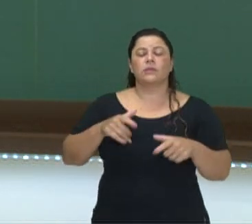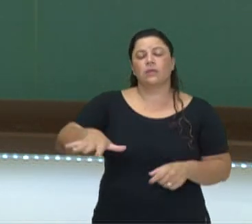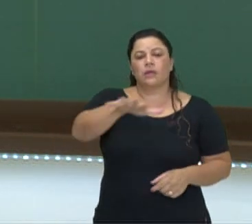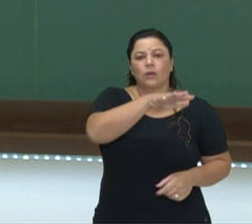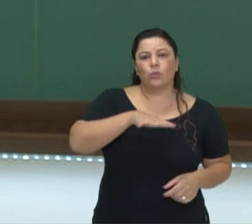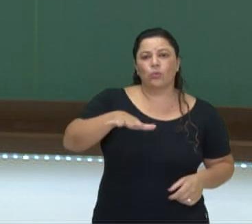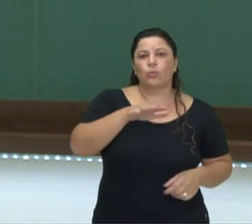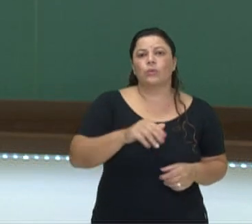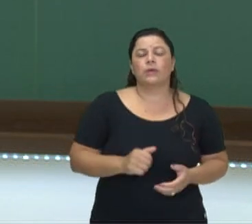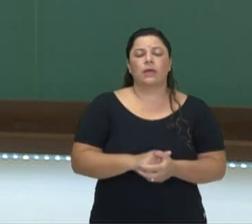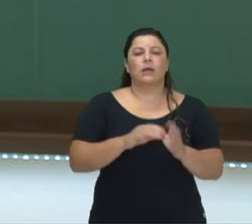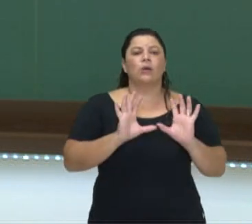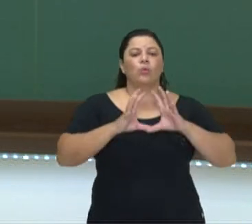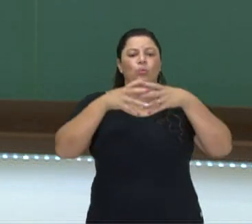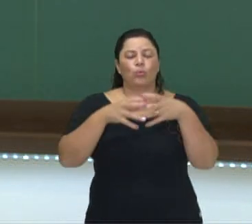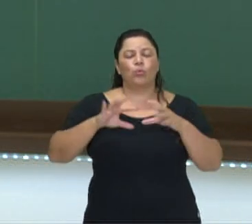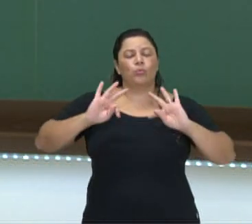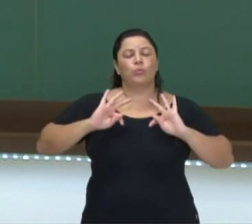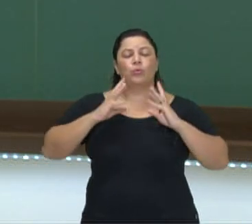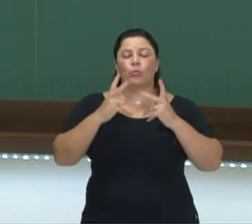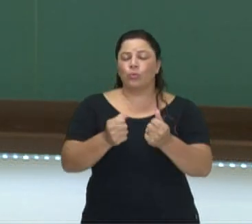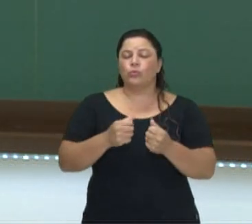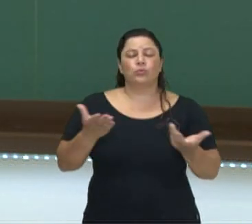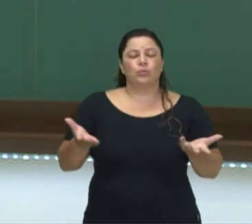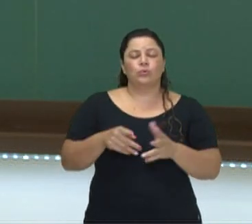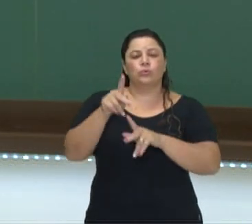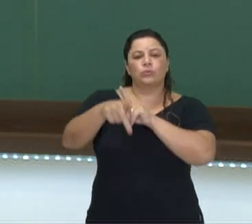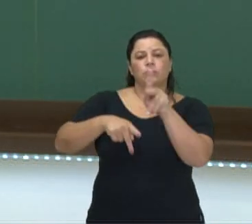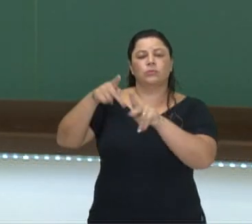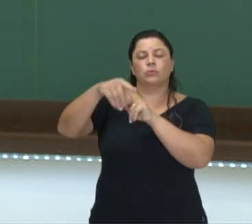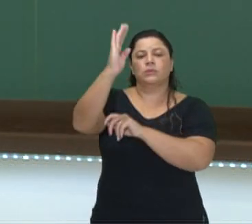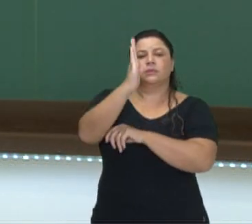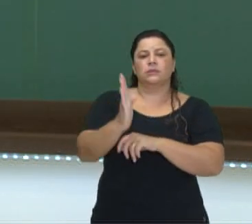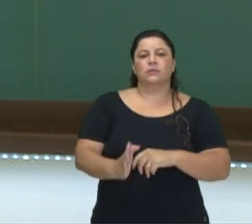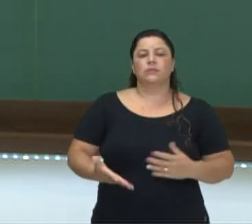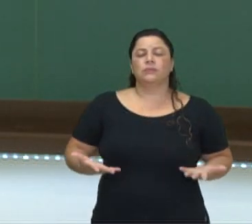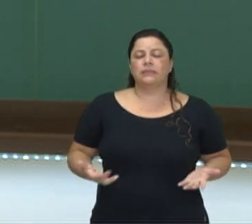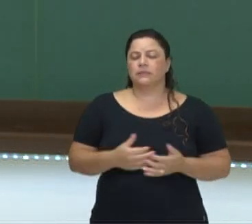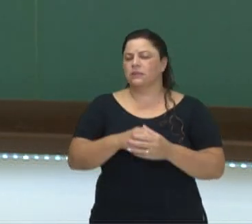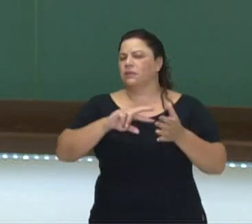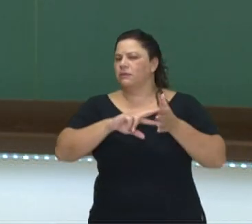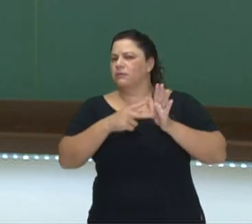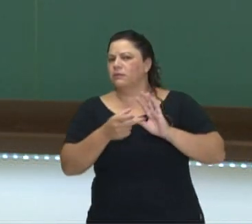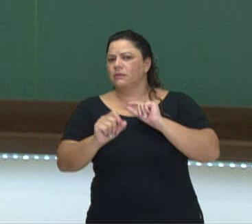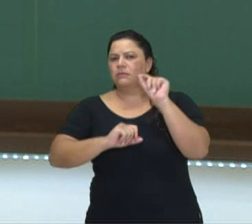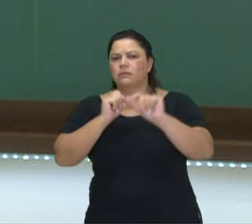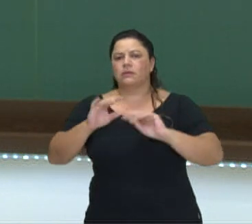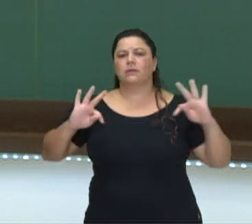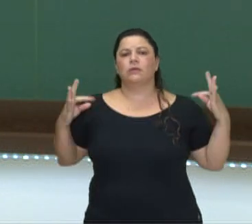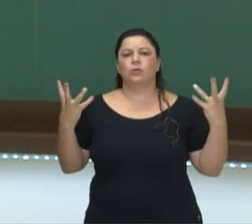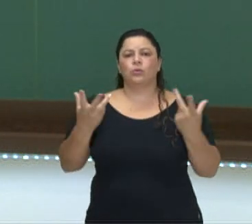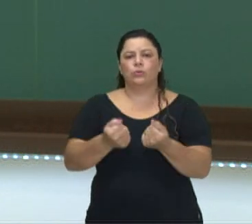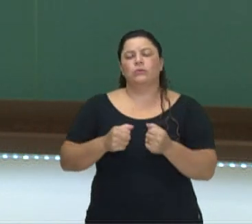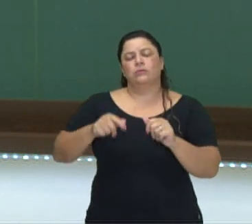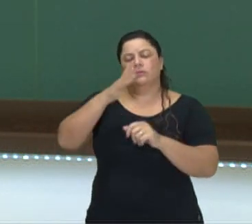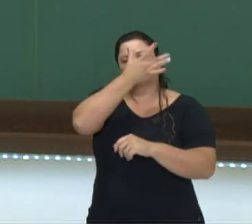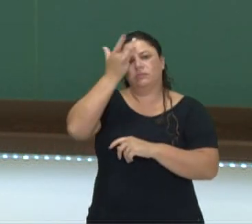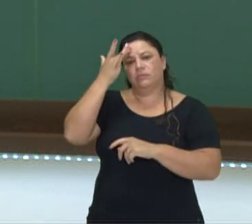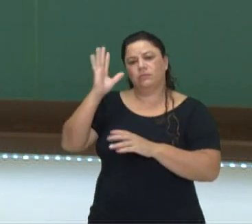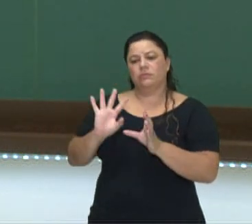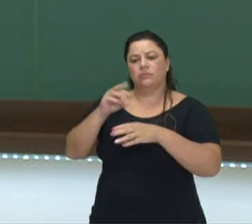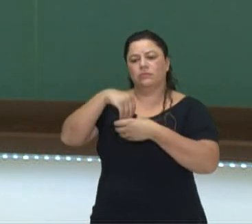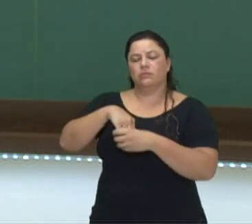geográfico, aquele grupo inteiro. Então, eu falo população brasileira. São todas as pessoas do território